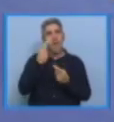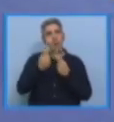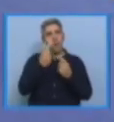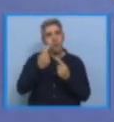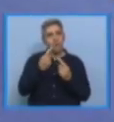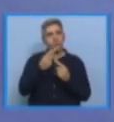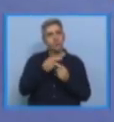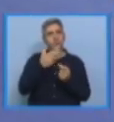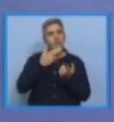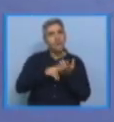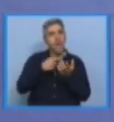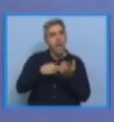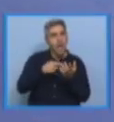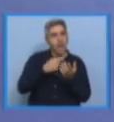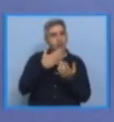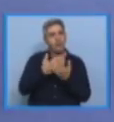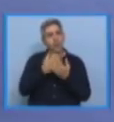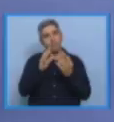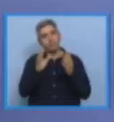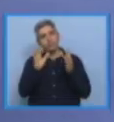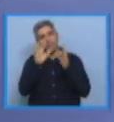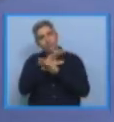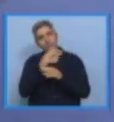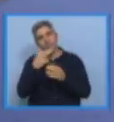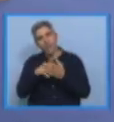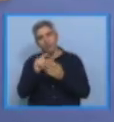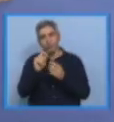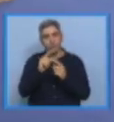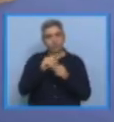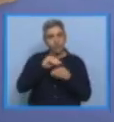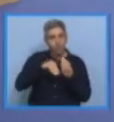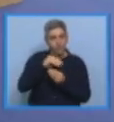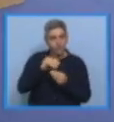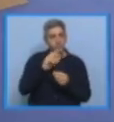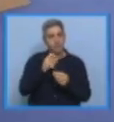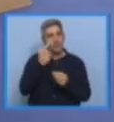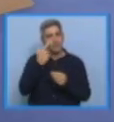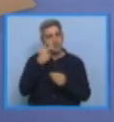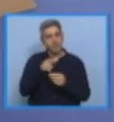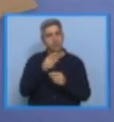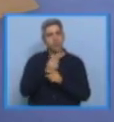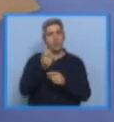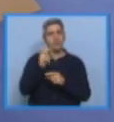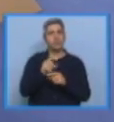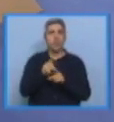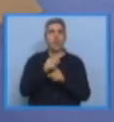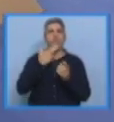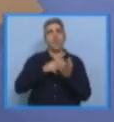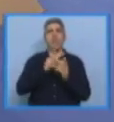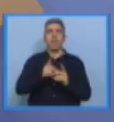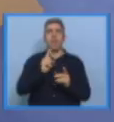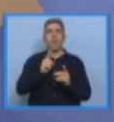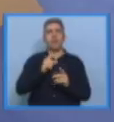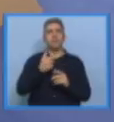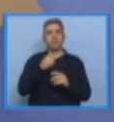algo que leva a confundir com a verdade. Exatamente, e por isso é preciso tal alerta diante dessas notícias, porque aparecem como verdadeiras,